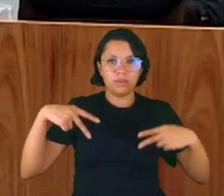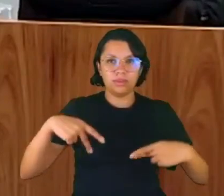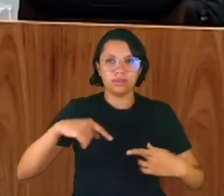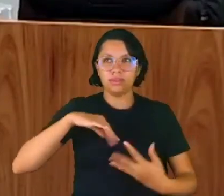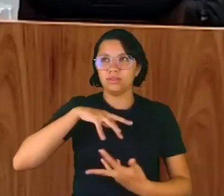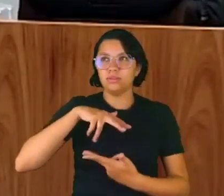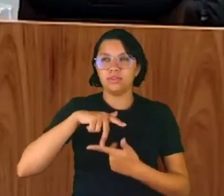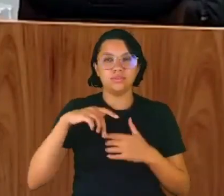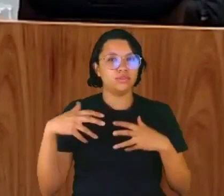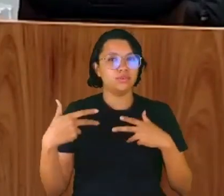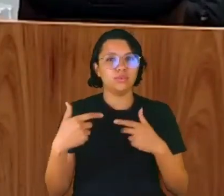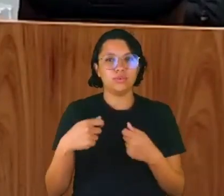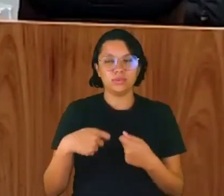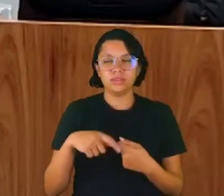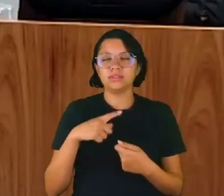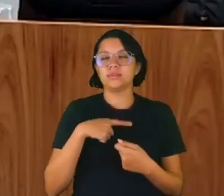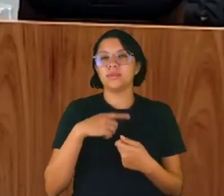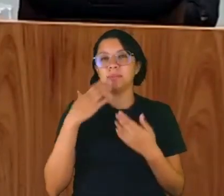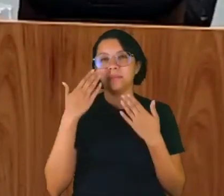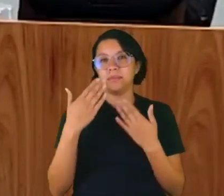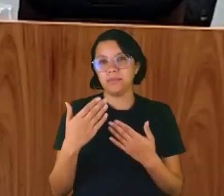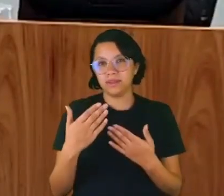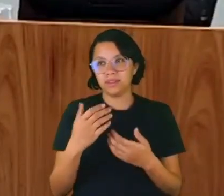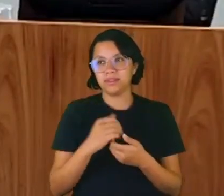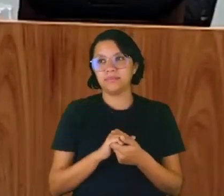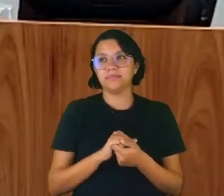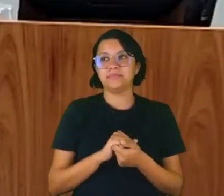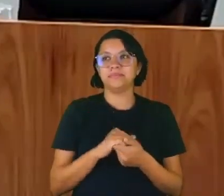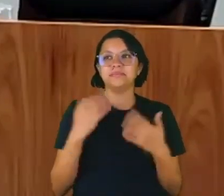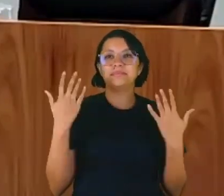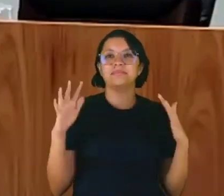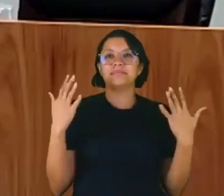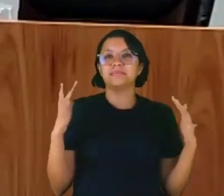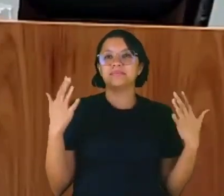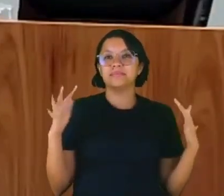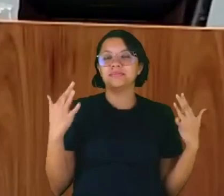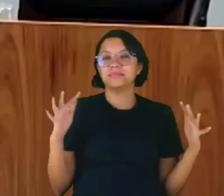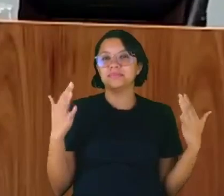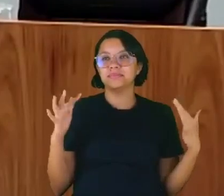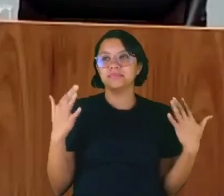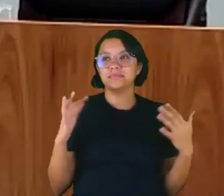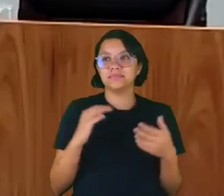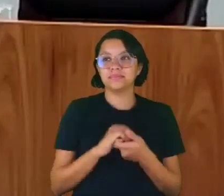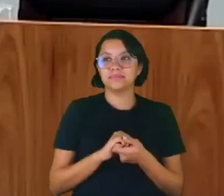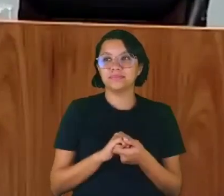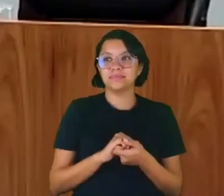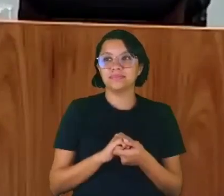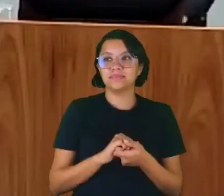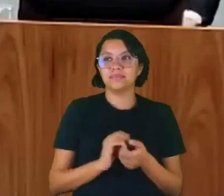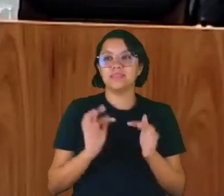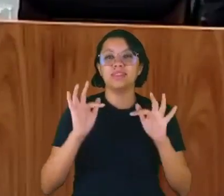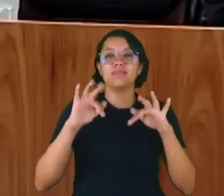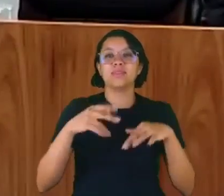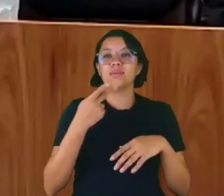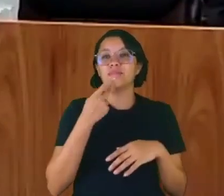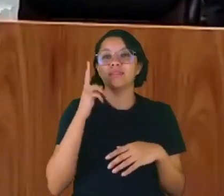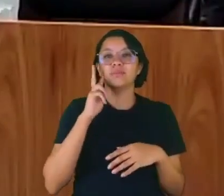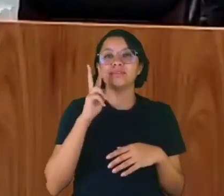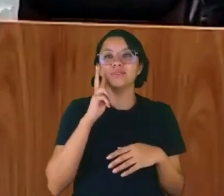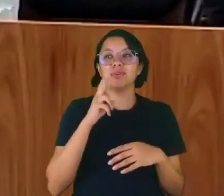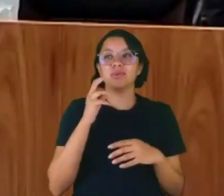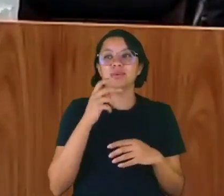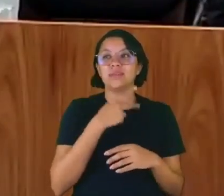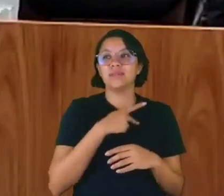devemos ter. Muito obrigada. Eu que agradeço. Todos aplaudem. Eu vou terminar contando uma história da presidente